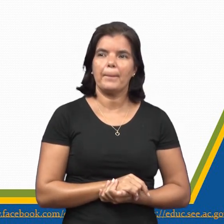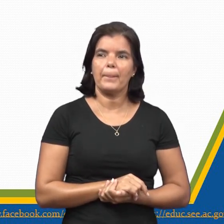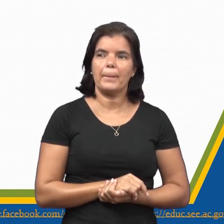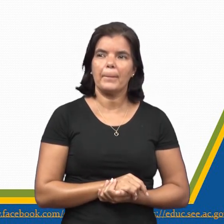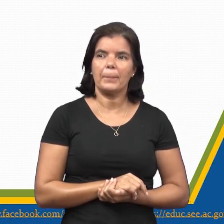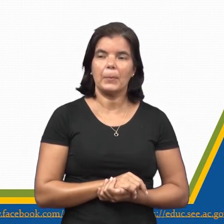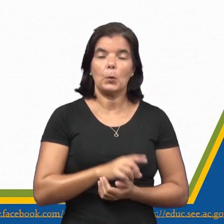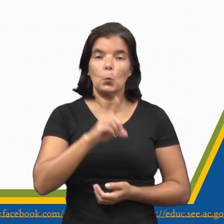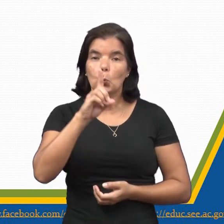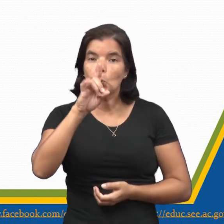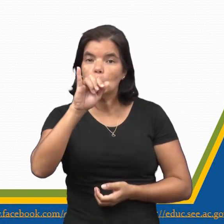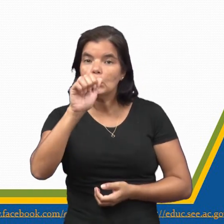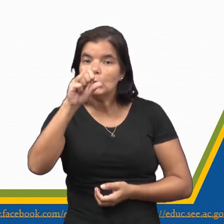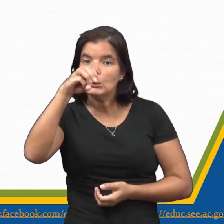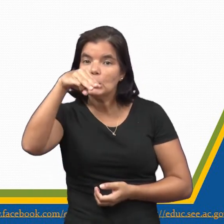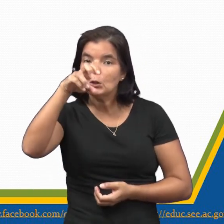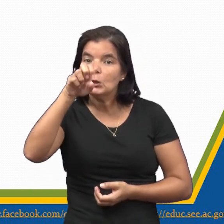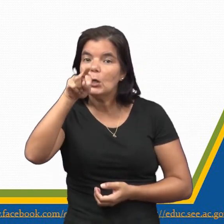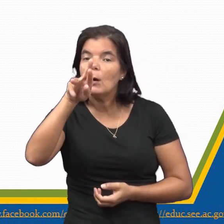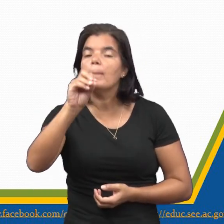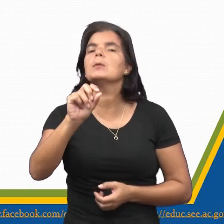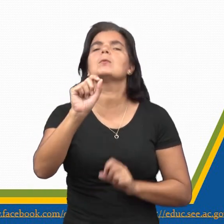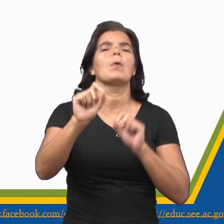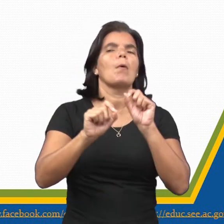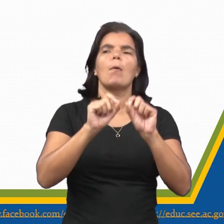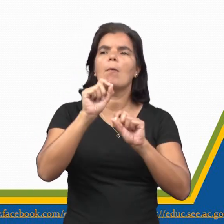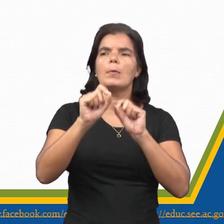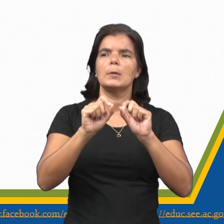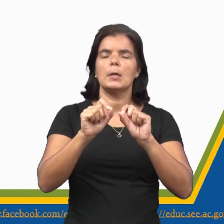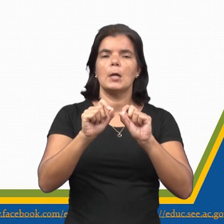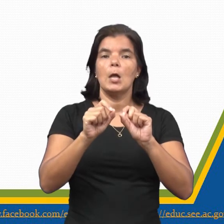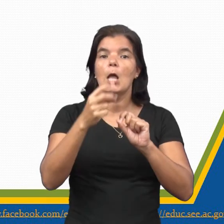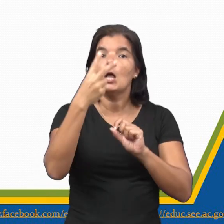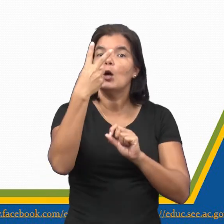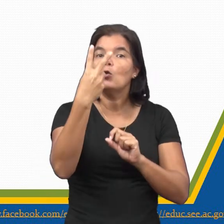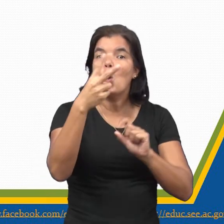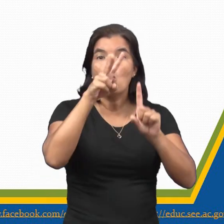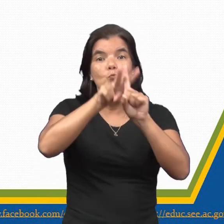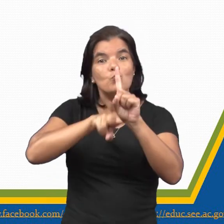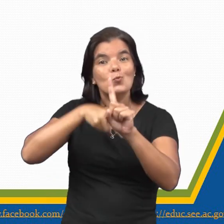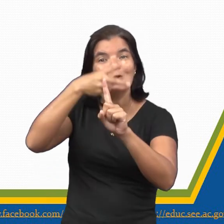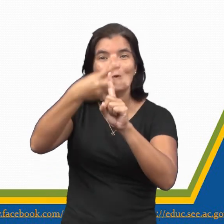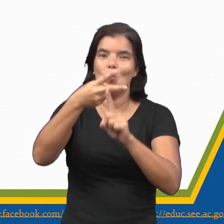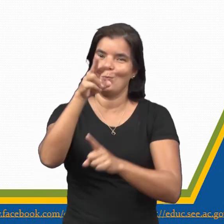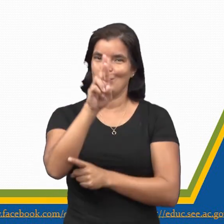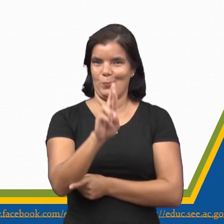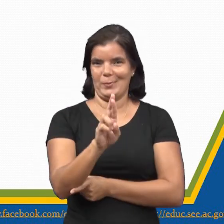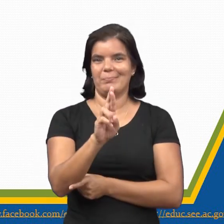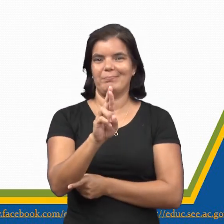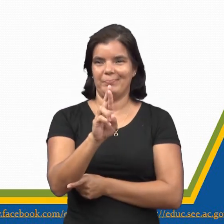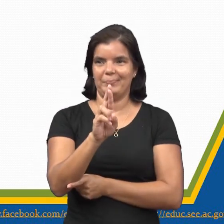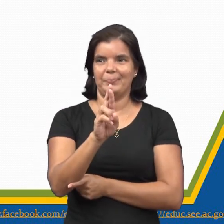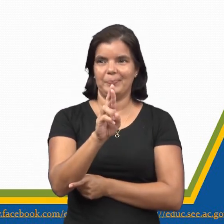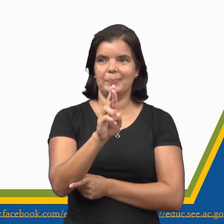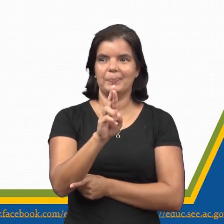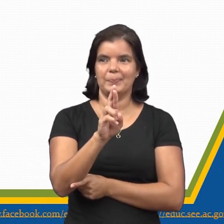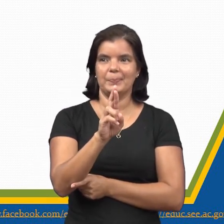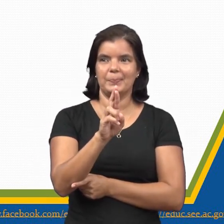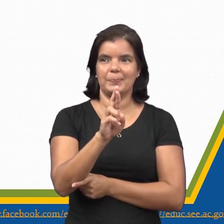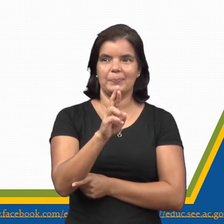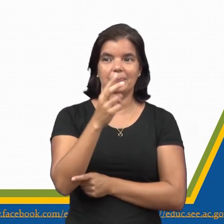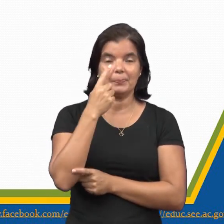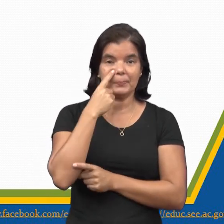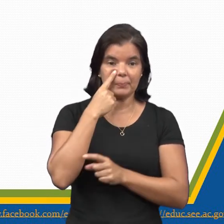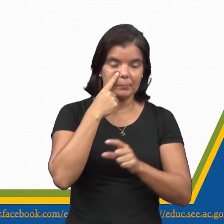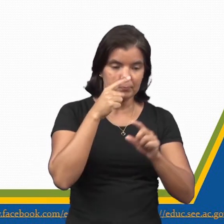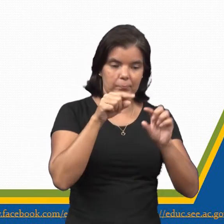O diâmetro é 2 vezes o raio, é o dobro do raio. Isso aqui é o diâmetro. Vejam